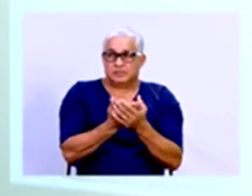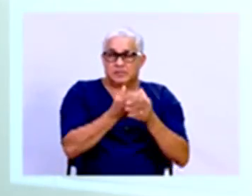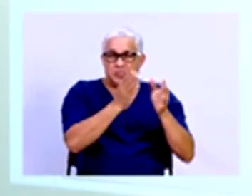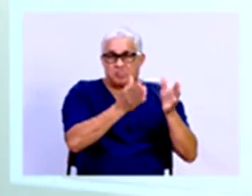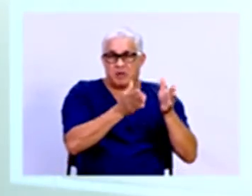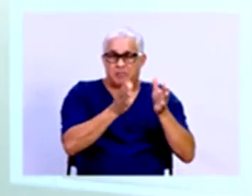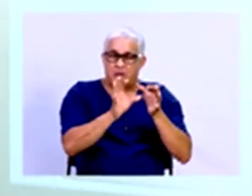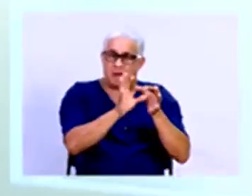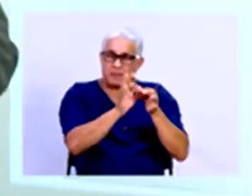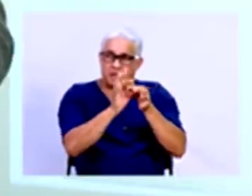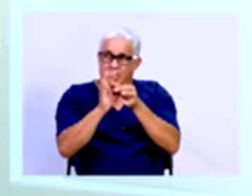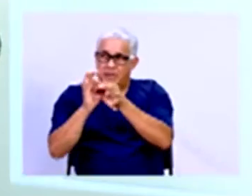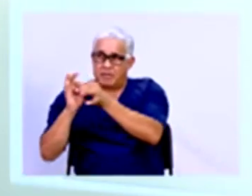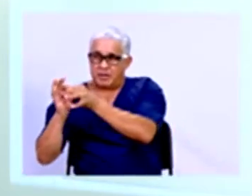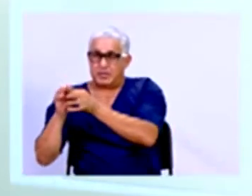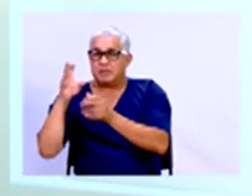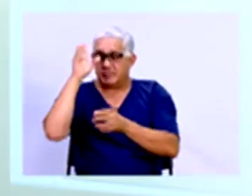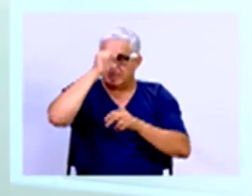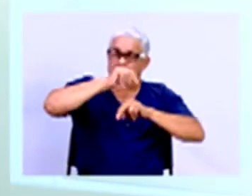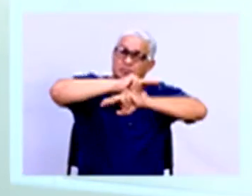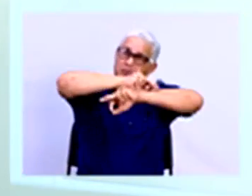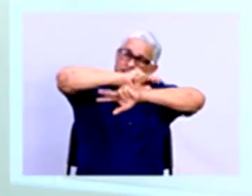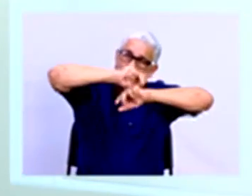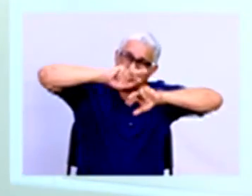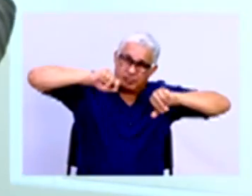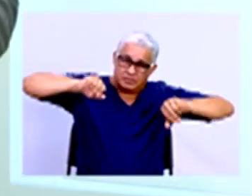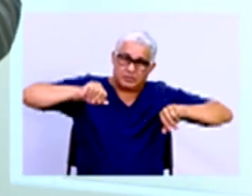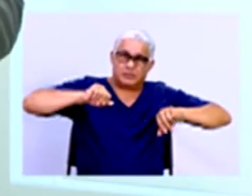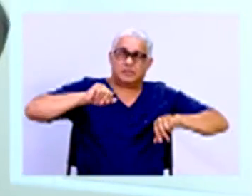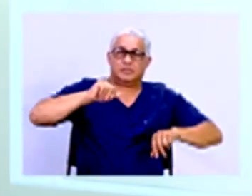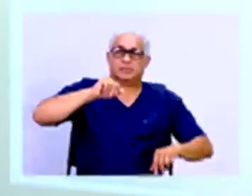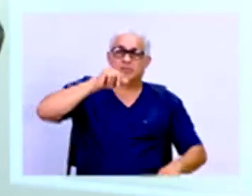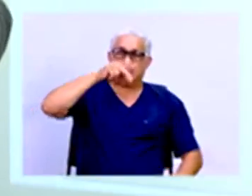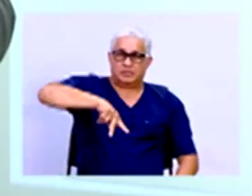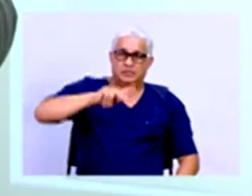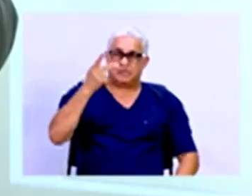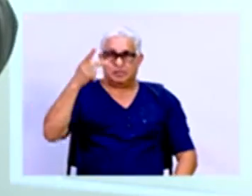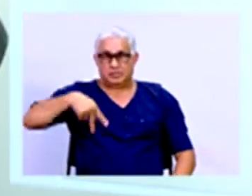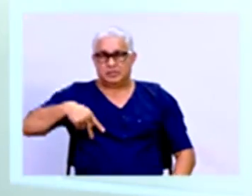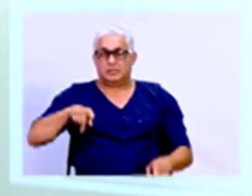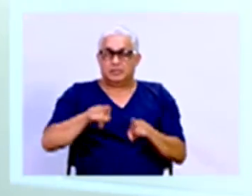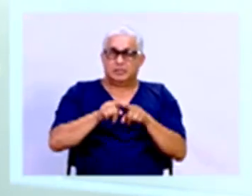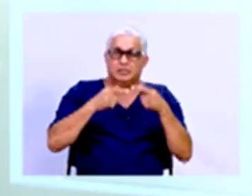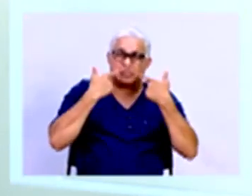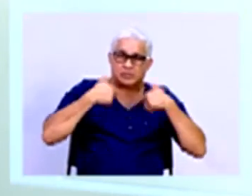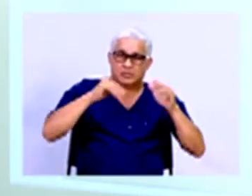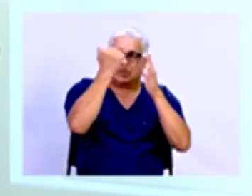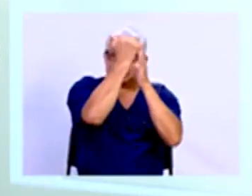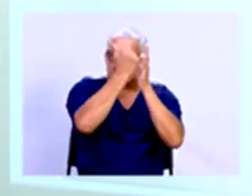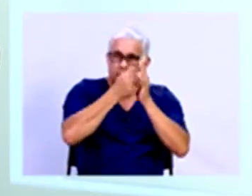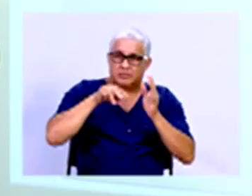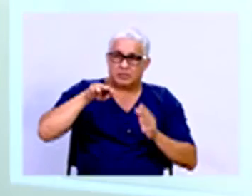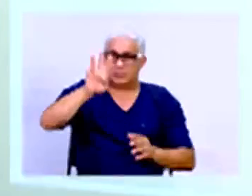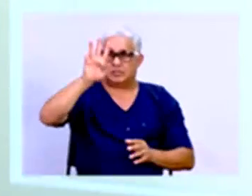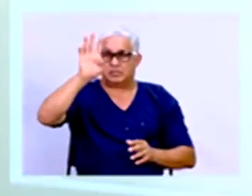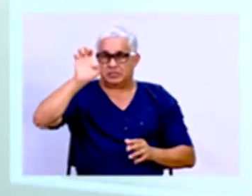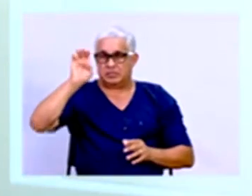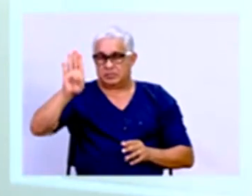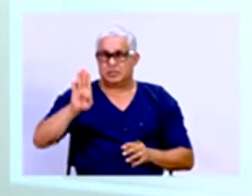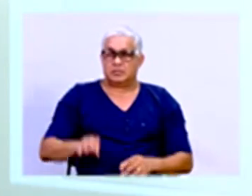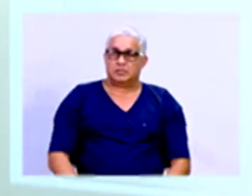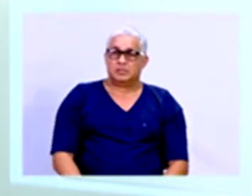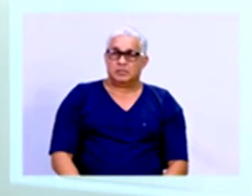nós tivemos, aprendemos várias coisas sobre PHP, sobre linguagem de programação, sobre web, enfim.